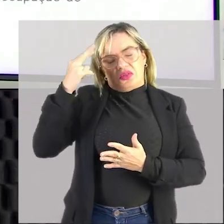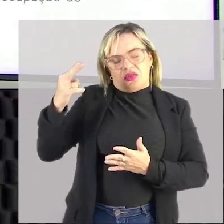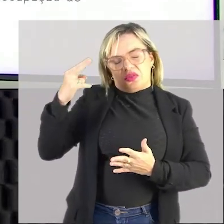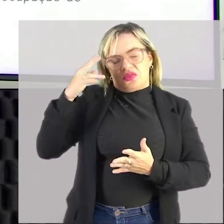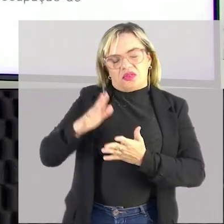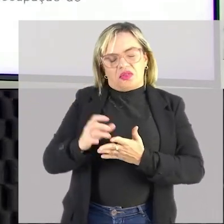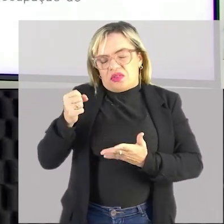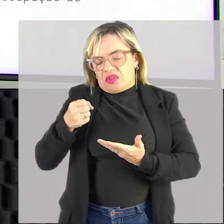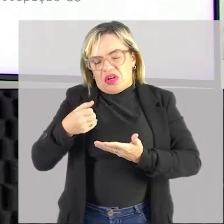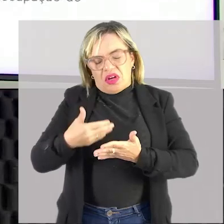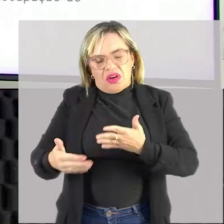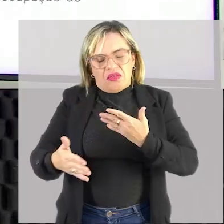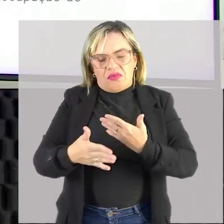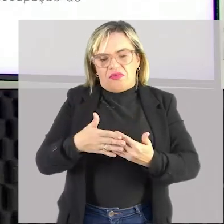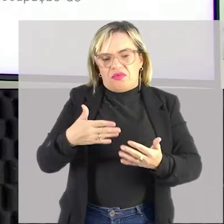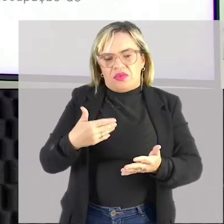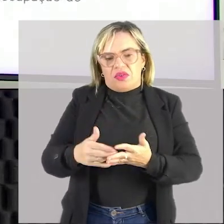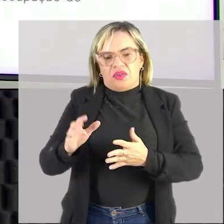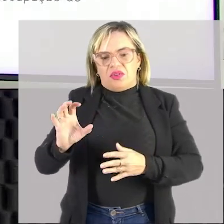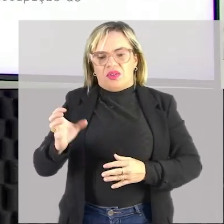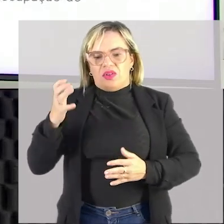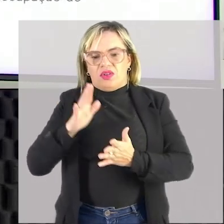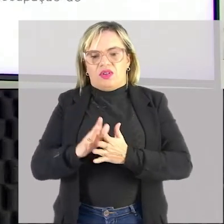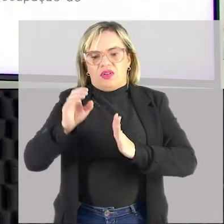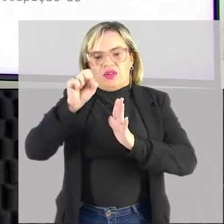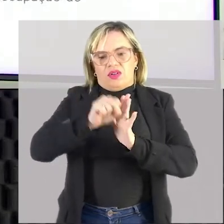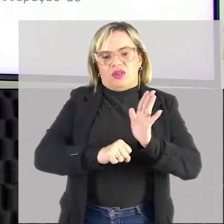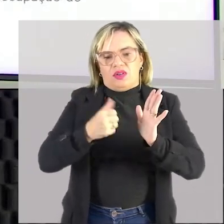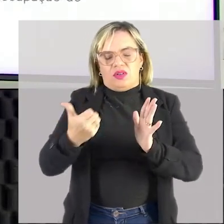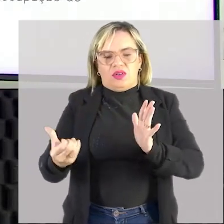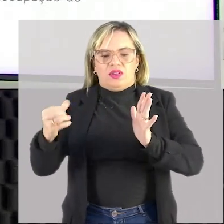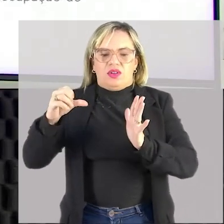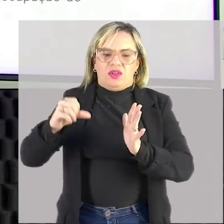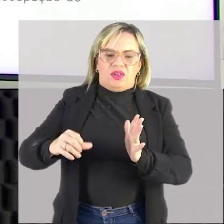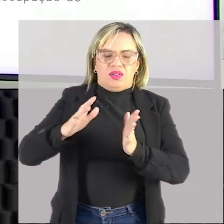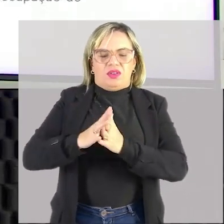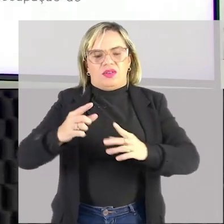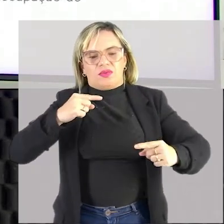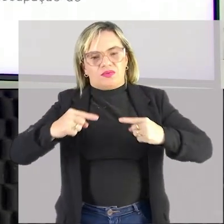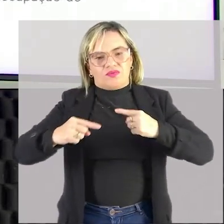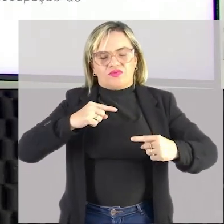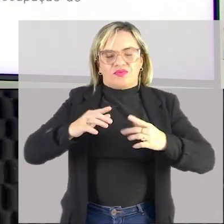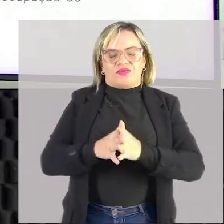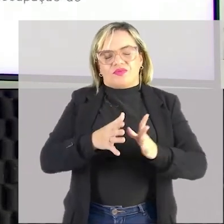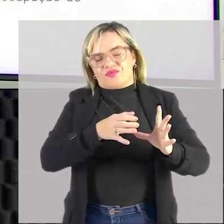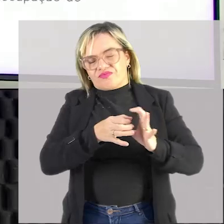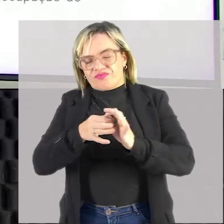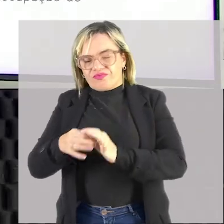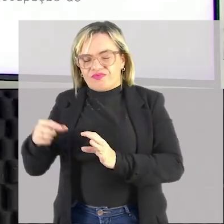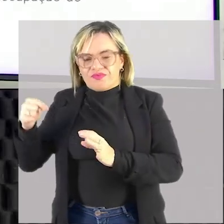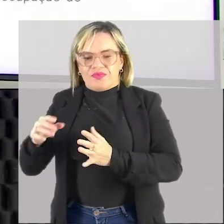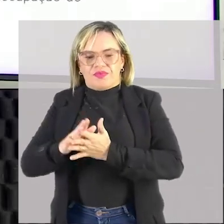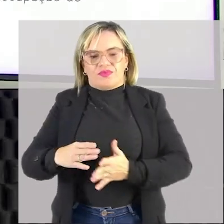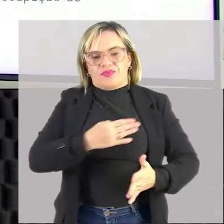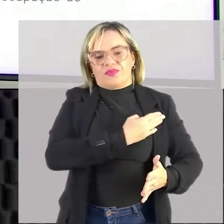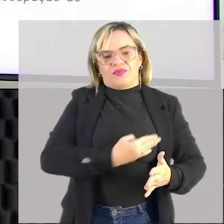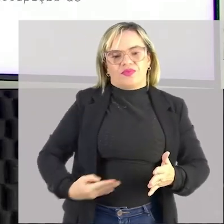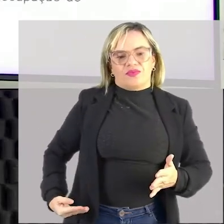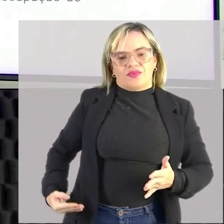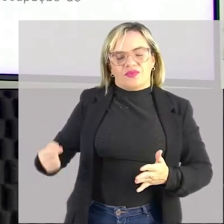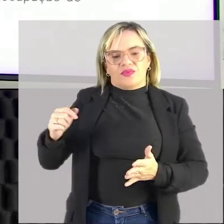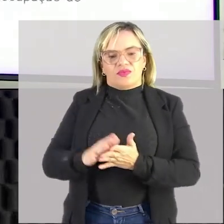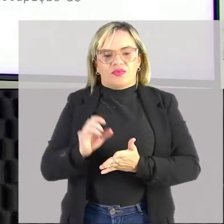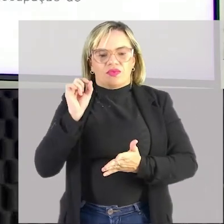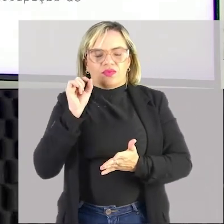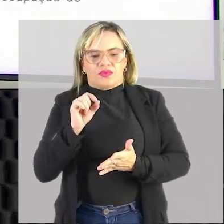aí, nós estamos no século XIX, gente, então aí naquela política, dos governadores, aquela política que